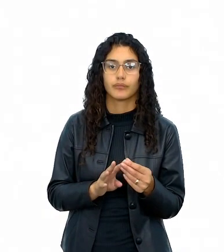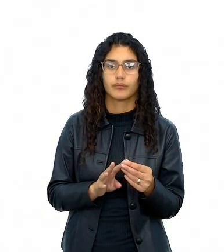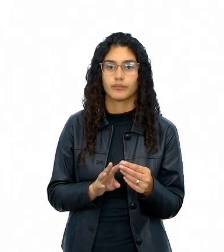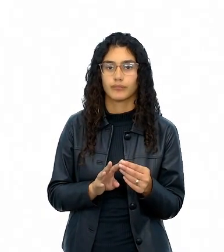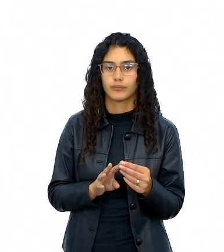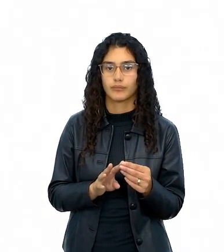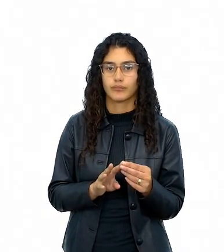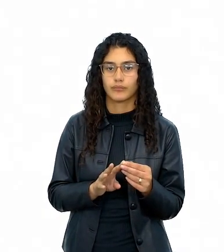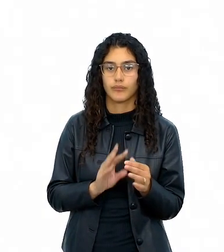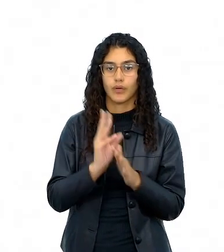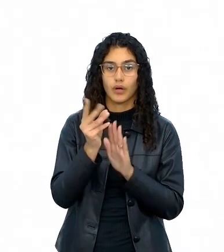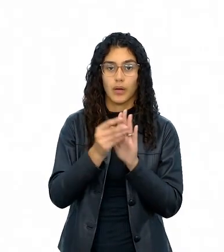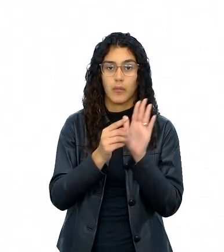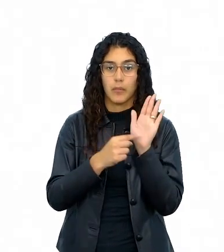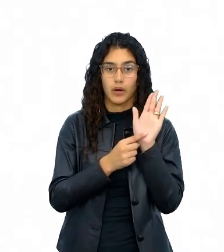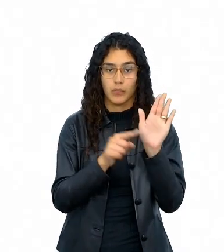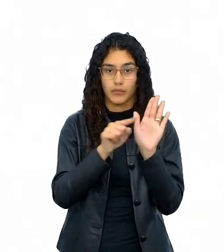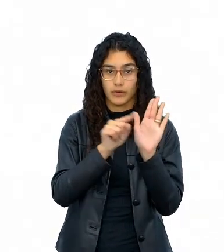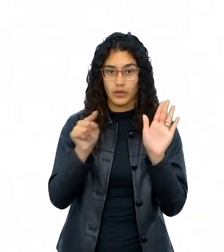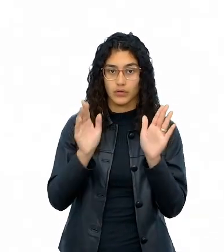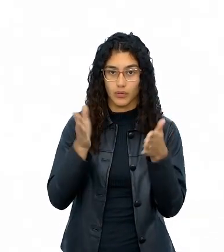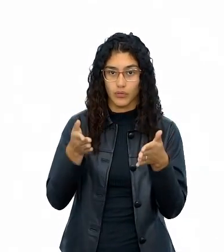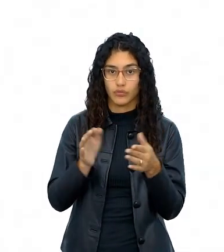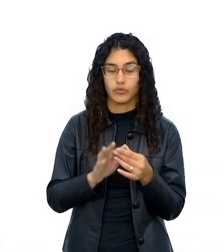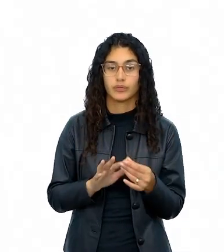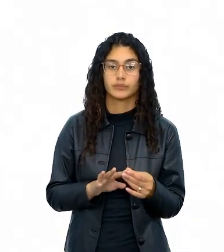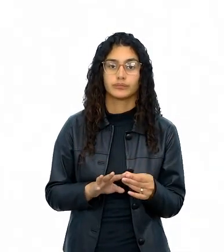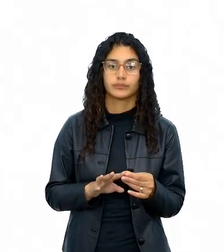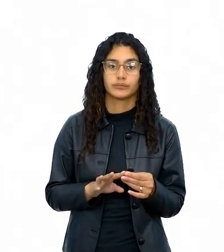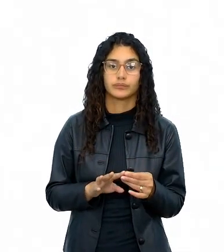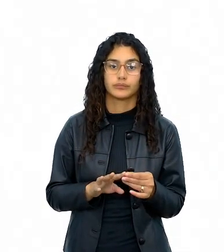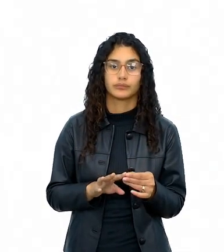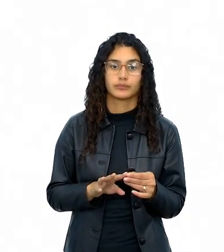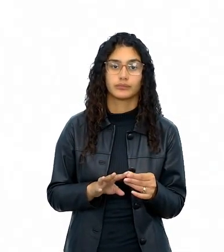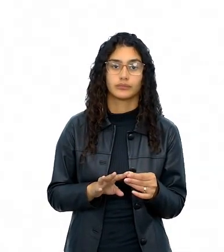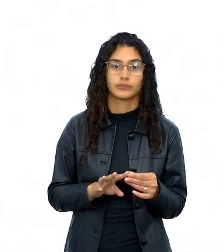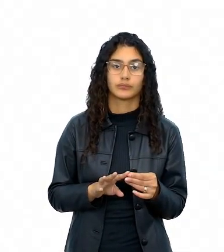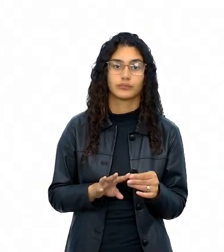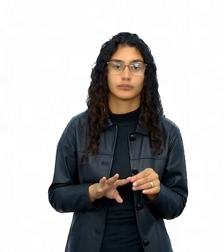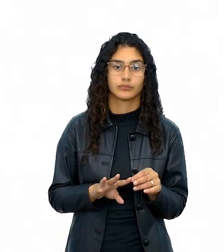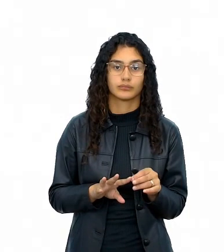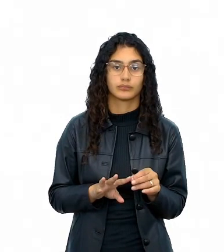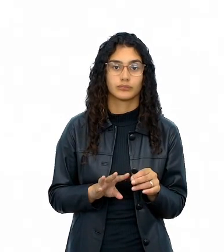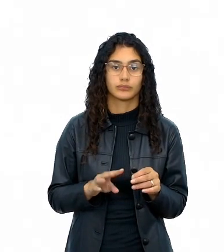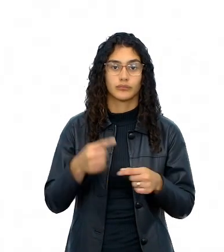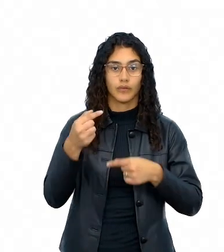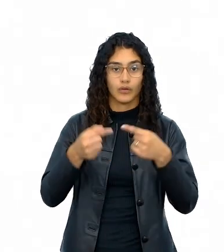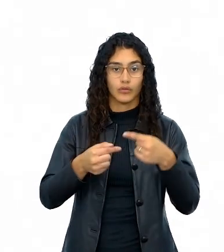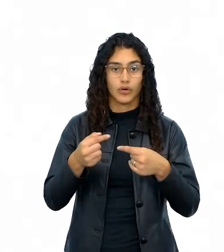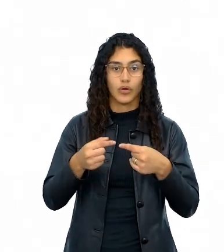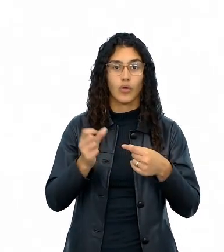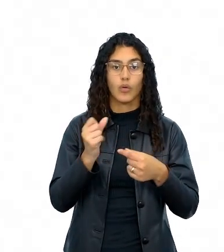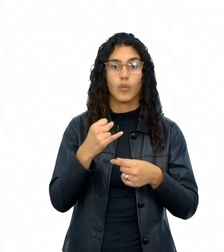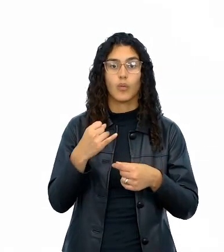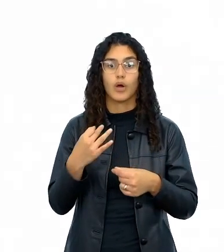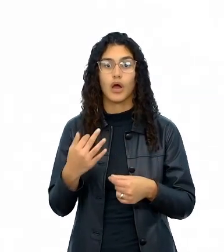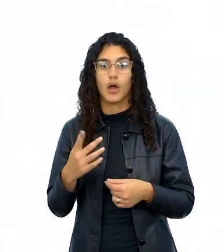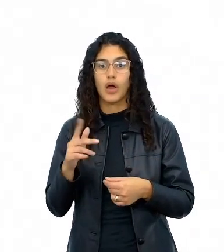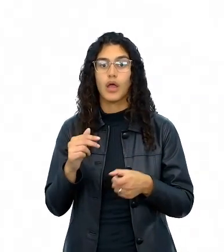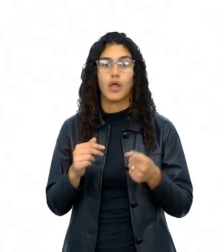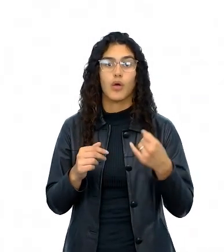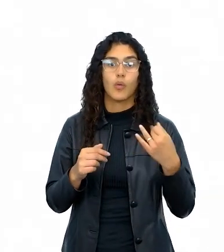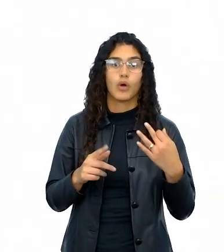aqui para a apresentação de hoje para vocês, tá? E aí discutir, né, qual que é a pertinência disso, quanto